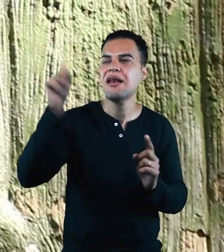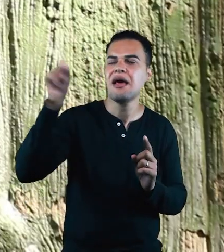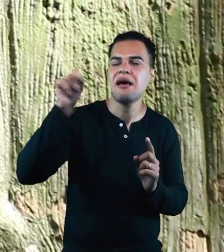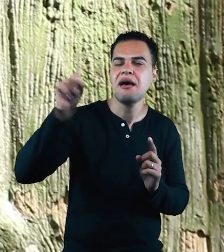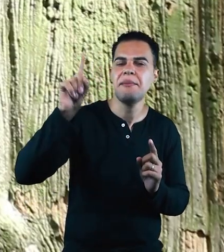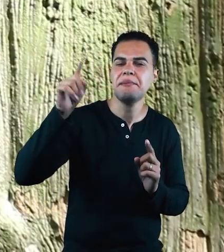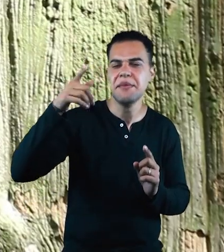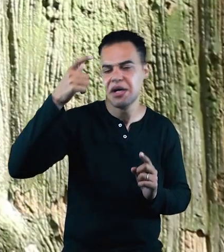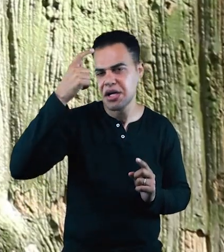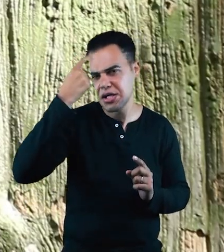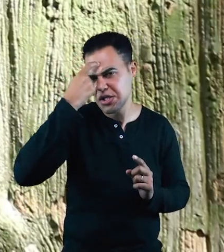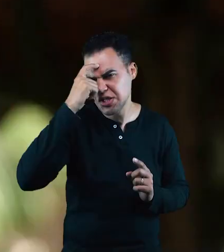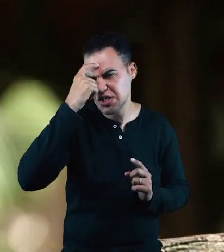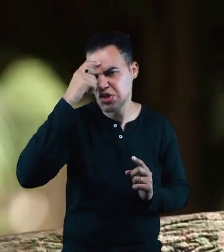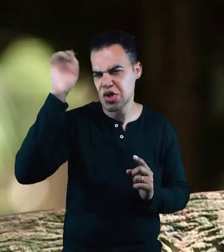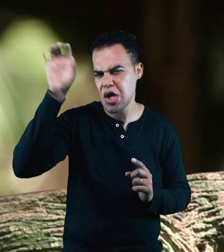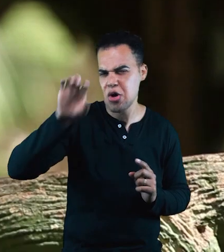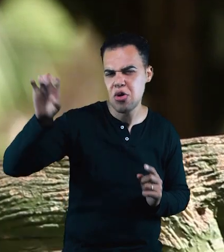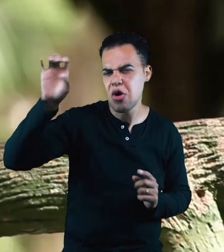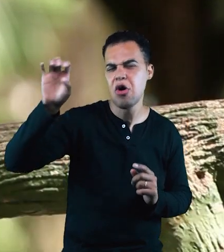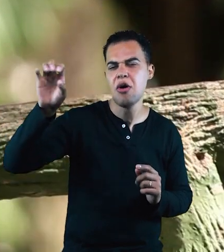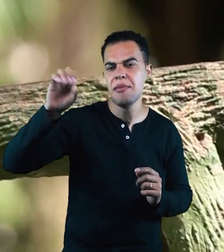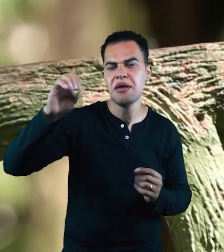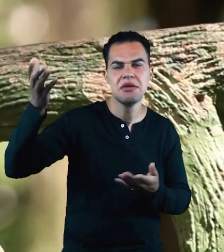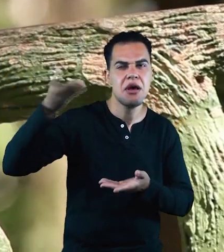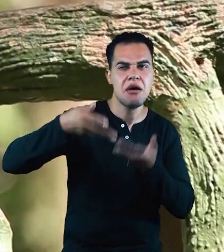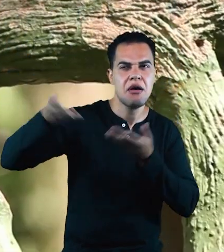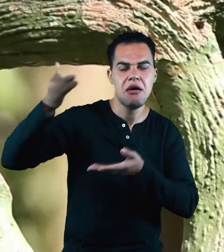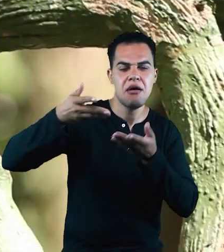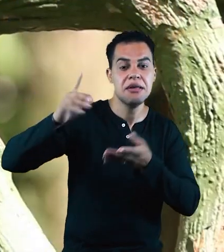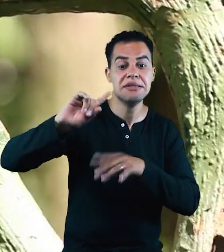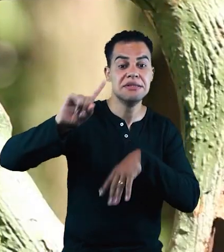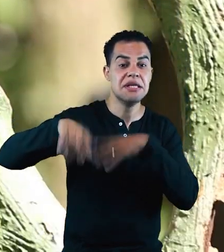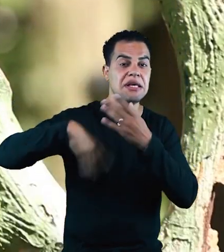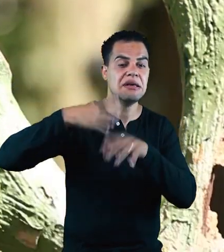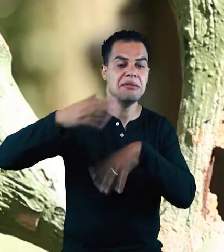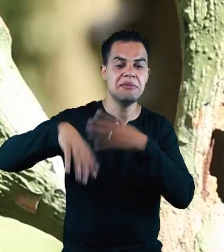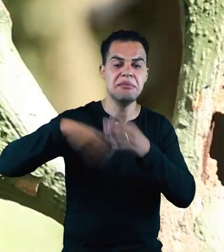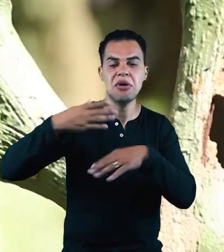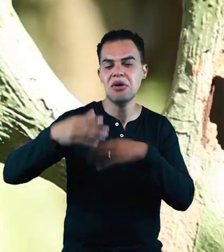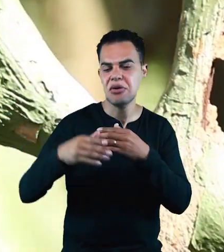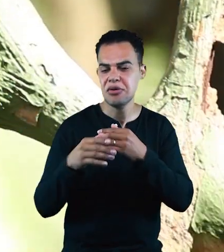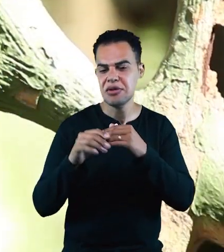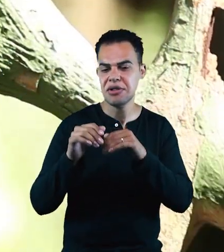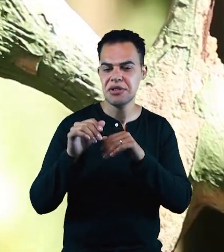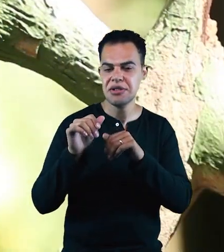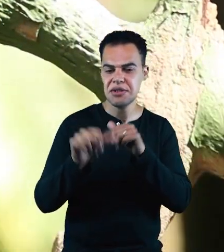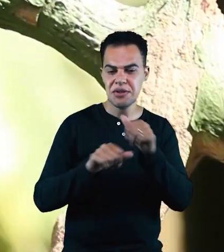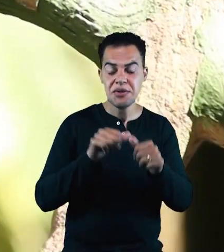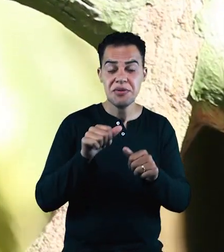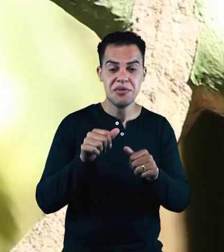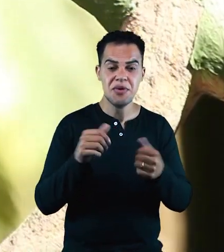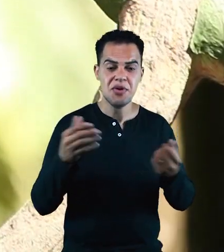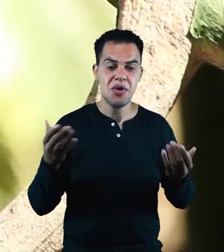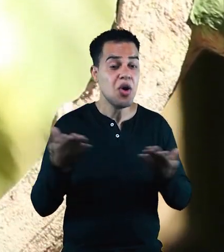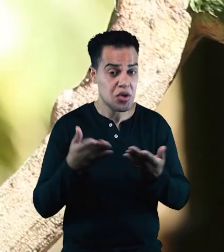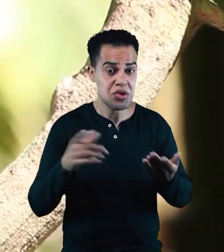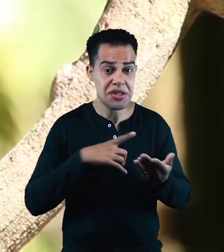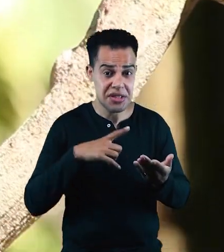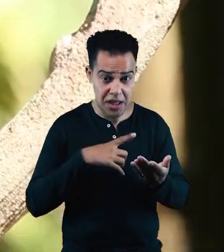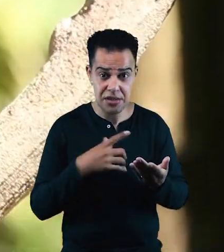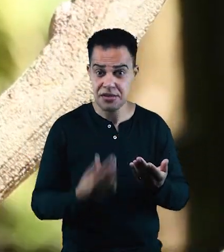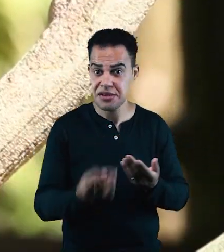e ficou famoso por isso. Depois veio a mais recente, que é a época do calcário. Hoje nós temos 3 fábricas